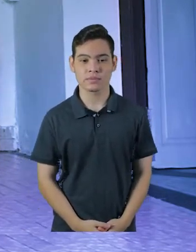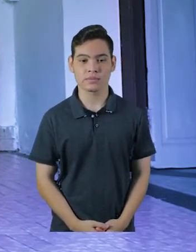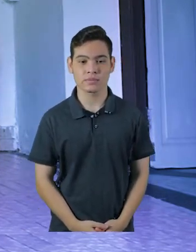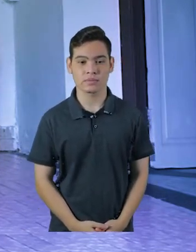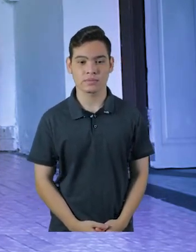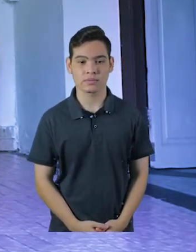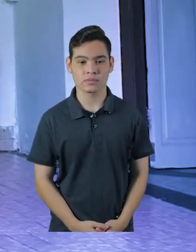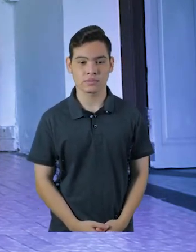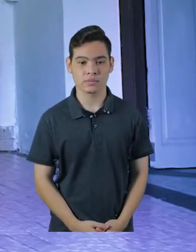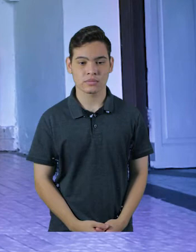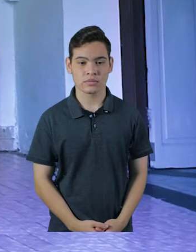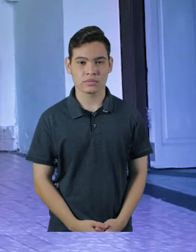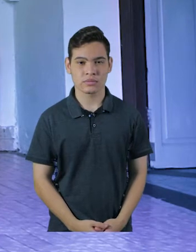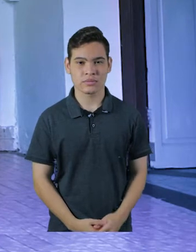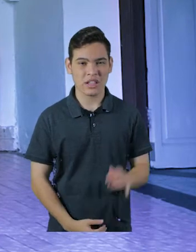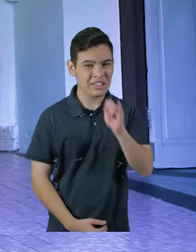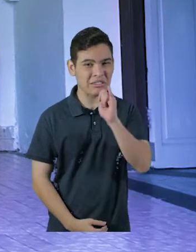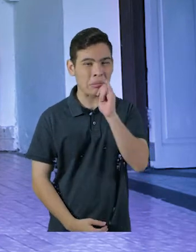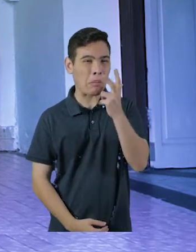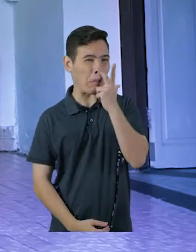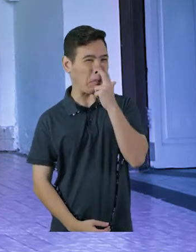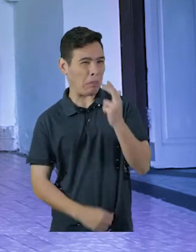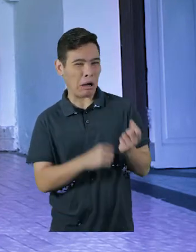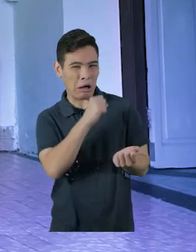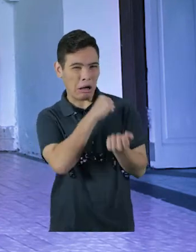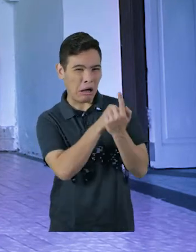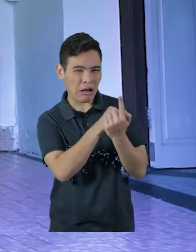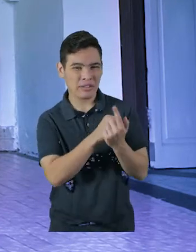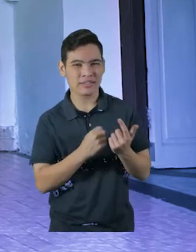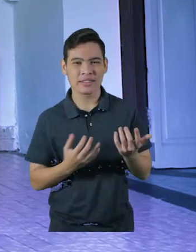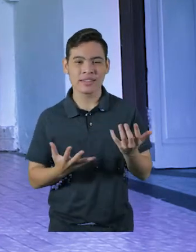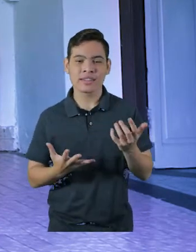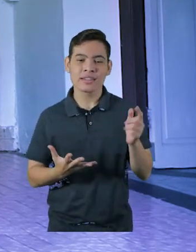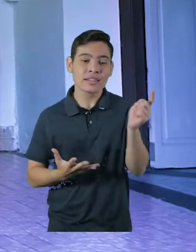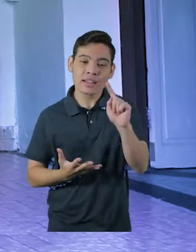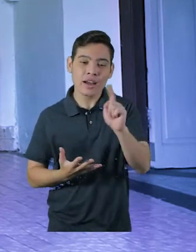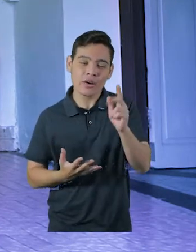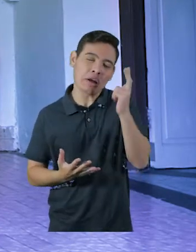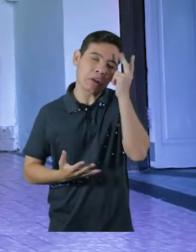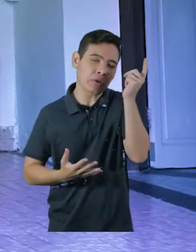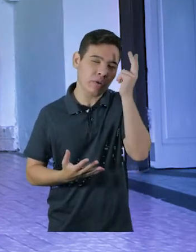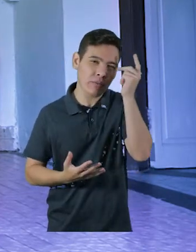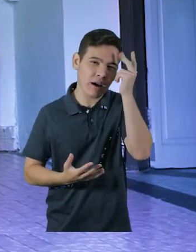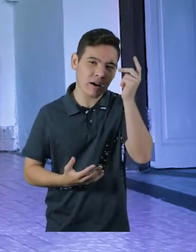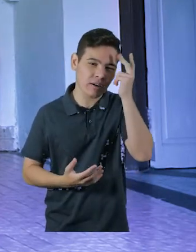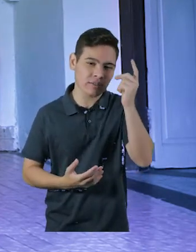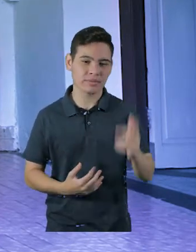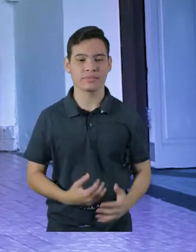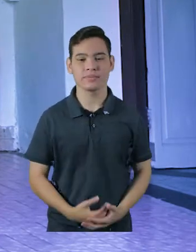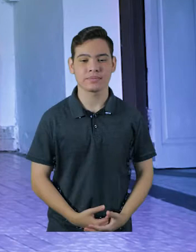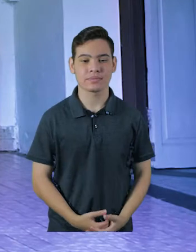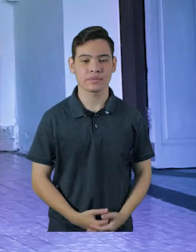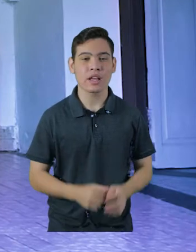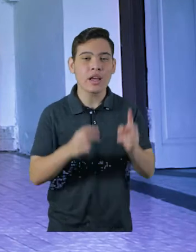ser bonito ou feio. Explora. É mais uma investigação.